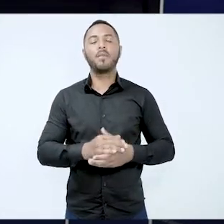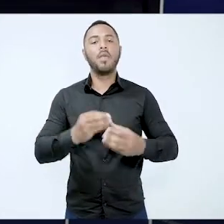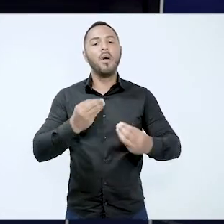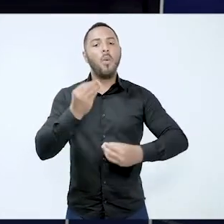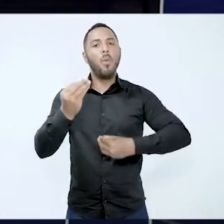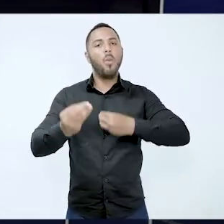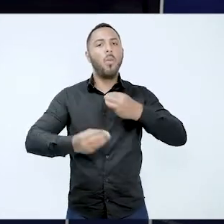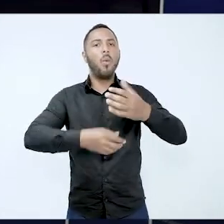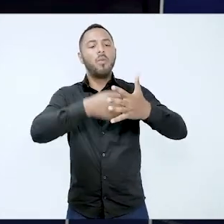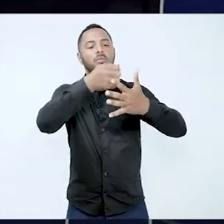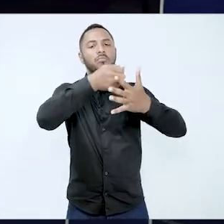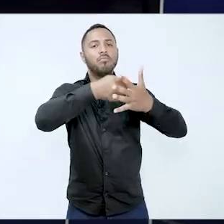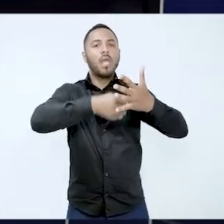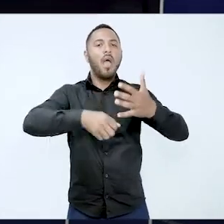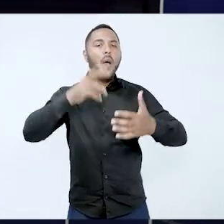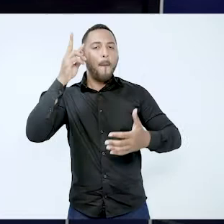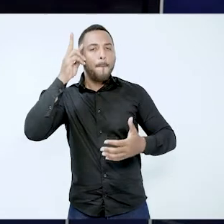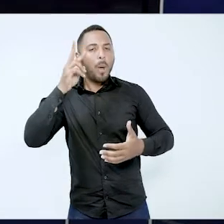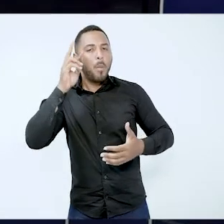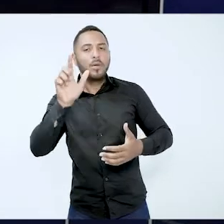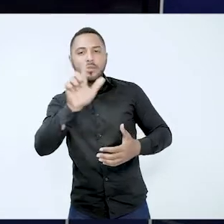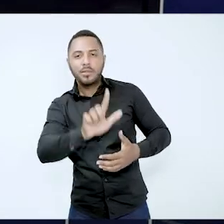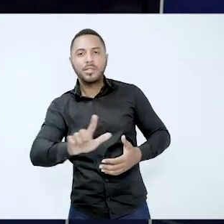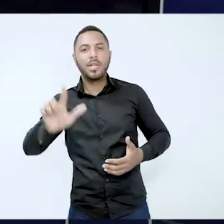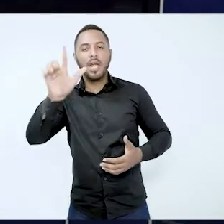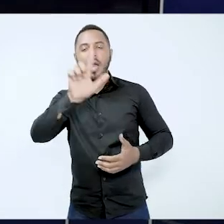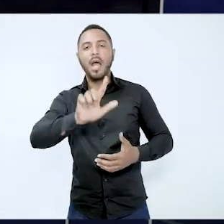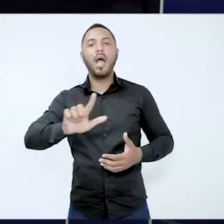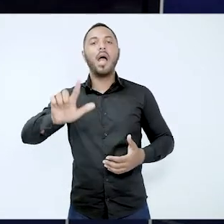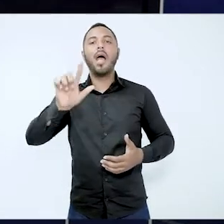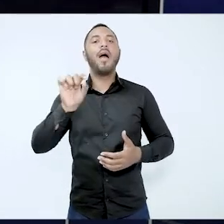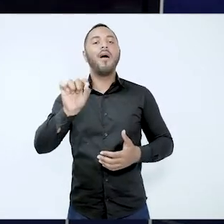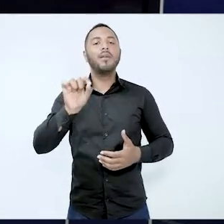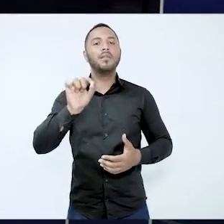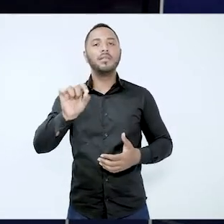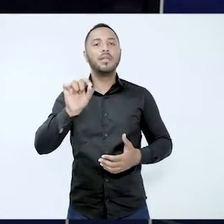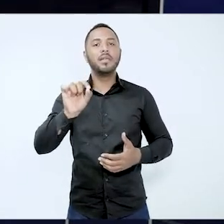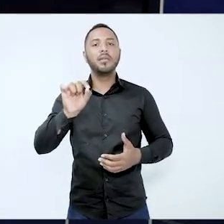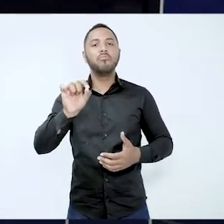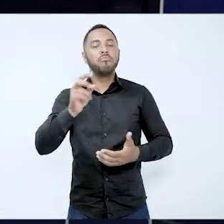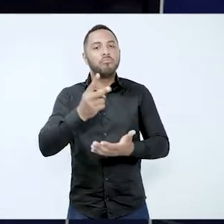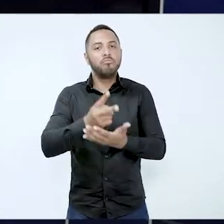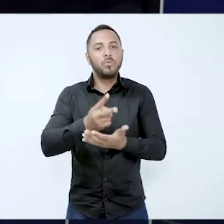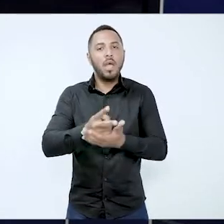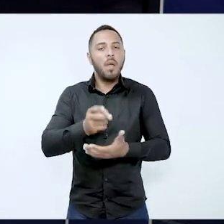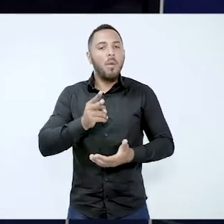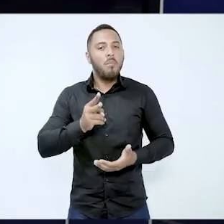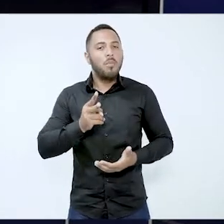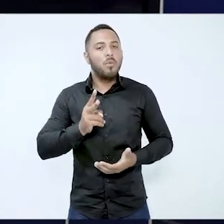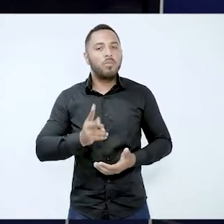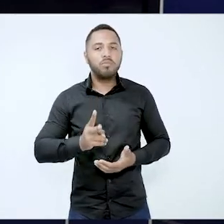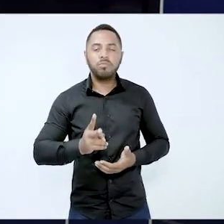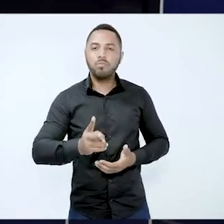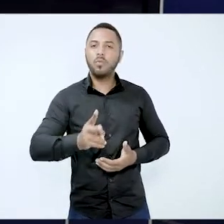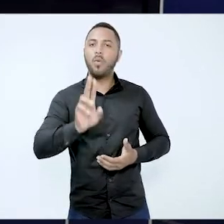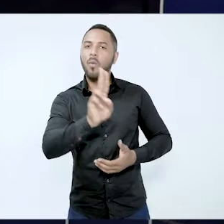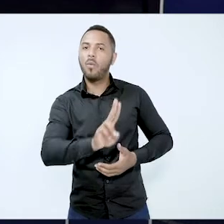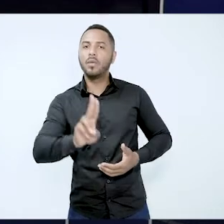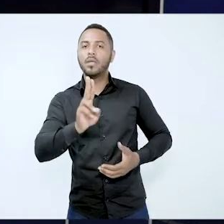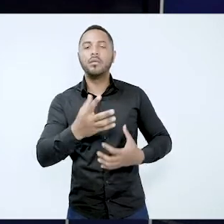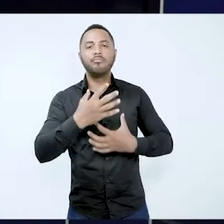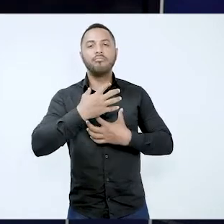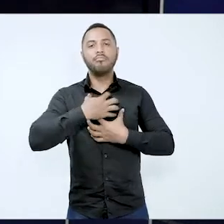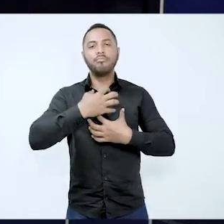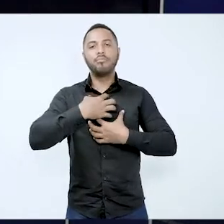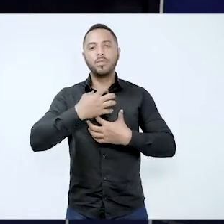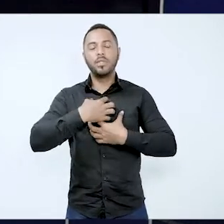Como o texto Memórias Literárias é aquele que você vai recorrer aos seus sentimentos, né? Obviamente